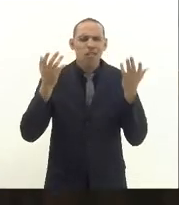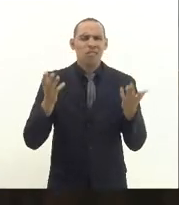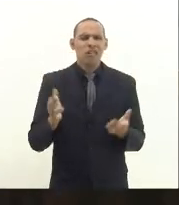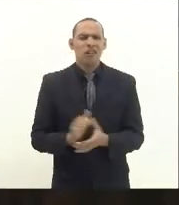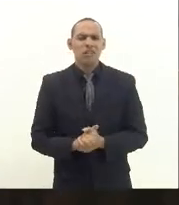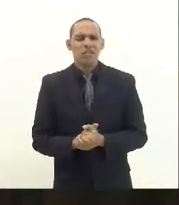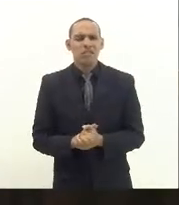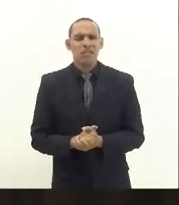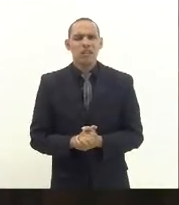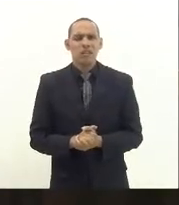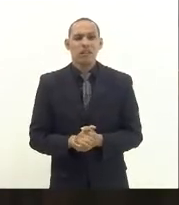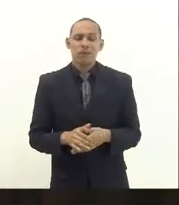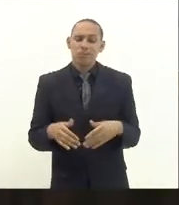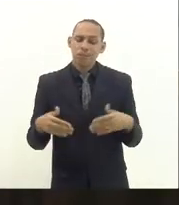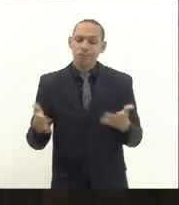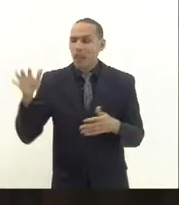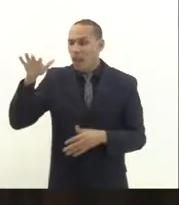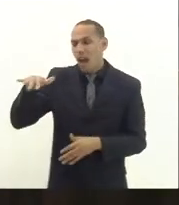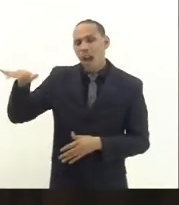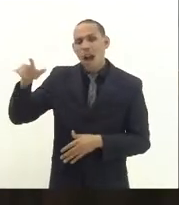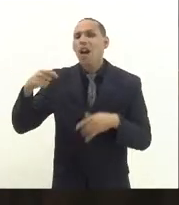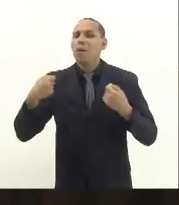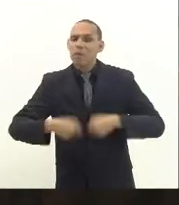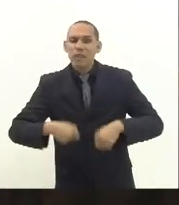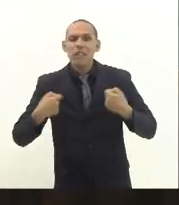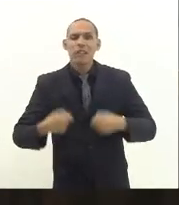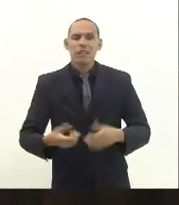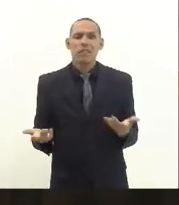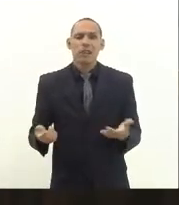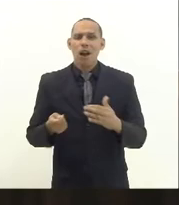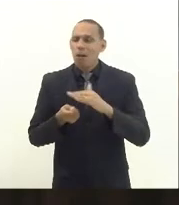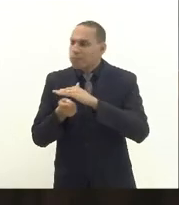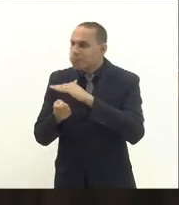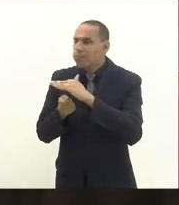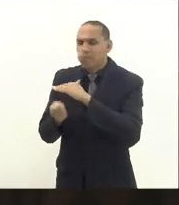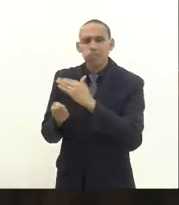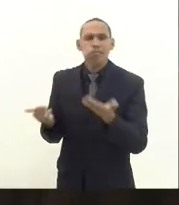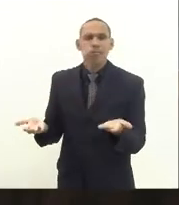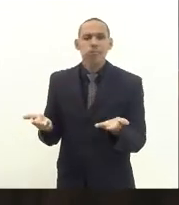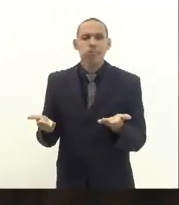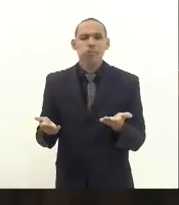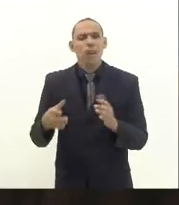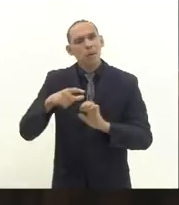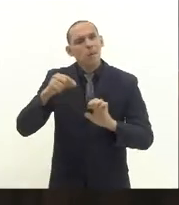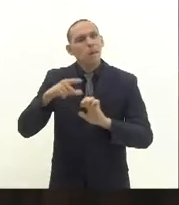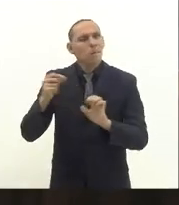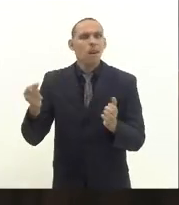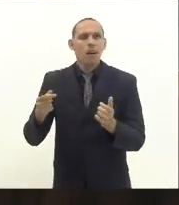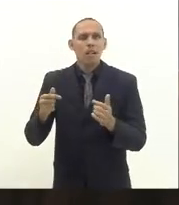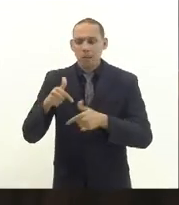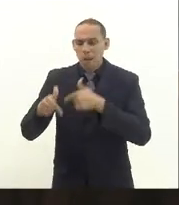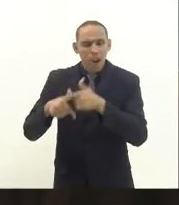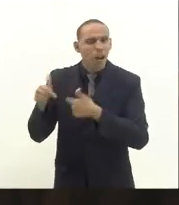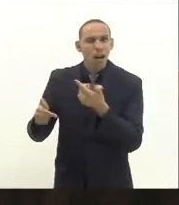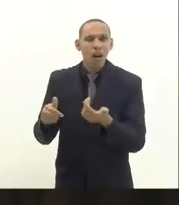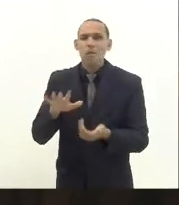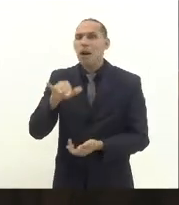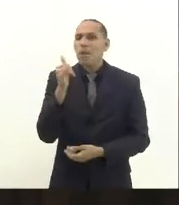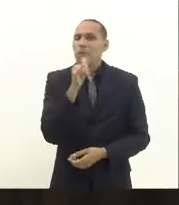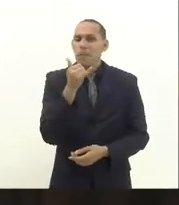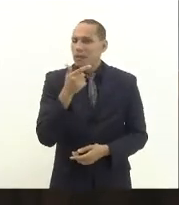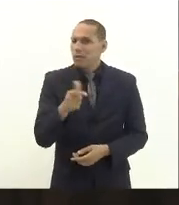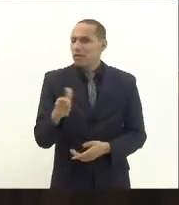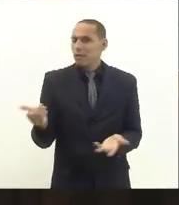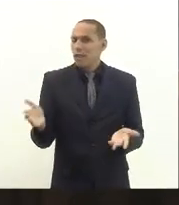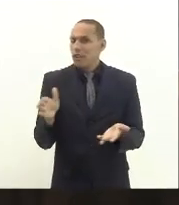E aí é uma região e precisa de levar o o investidor quiser levar o prendedor preciso gerar emprego e se não tem energia